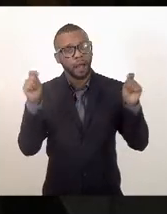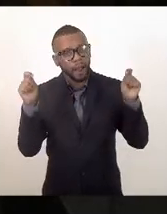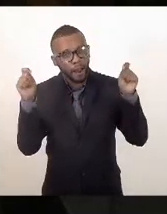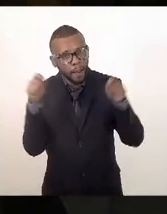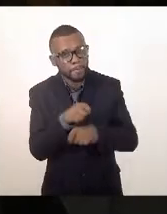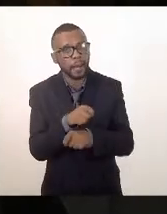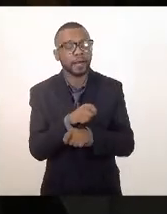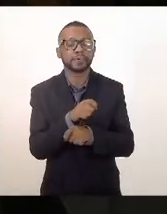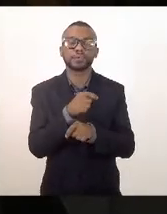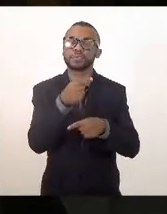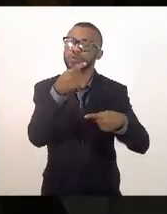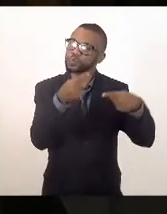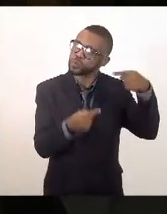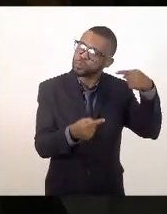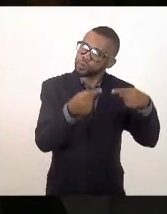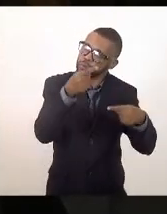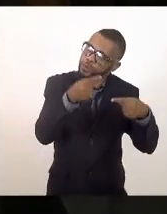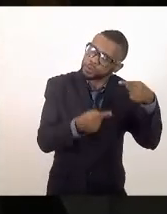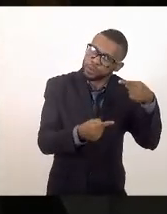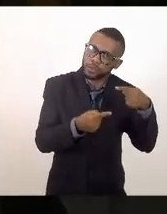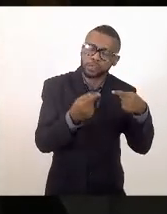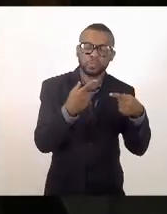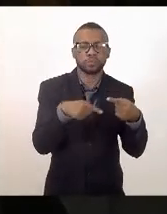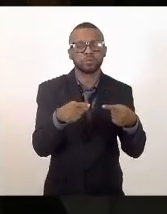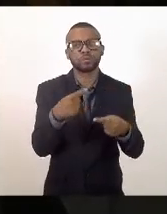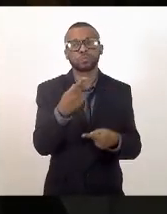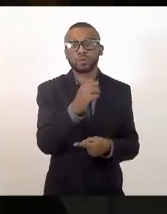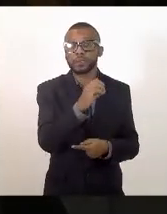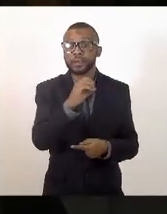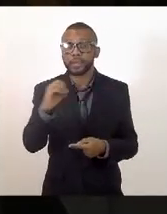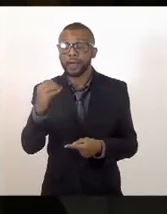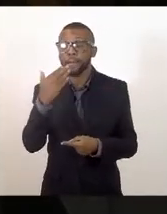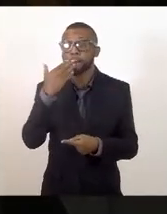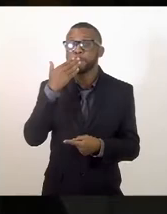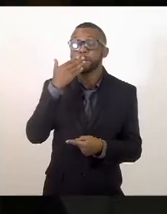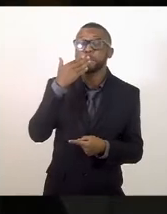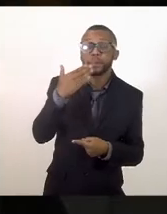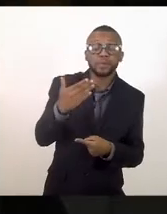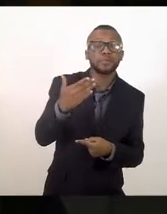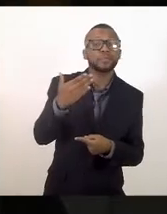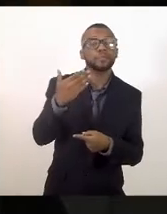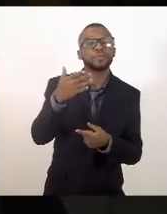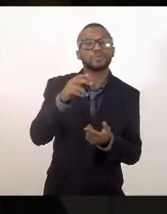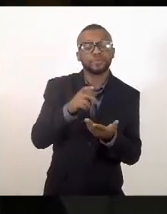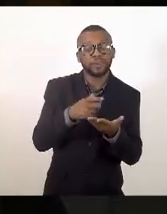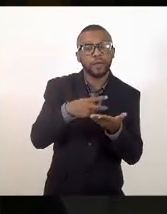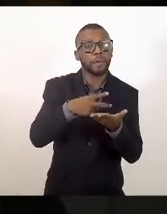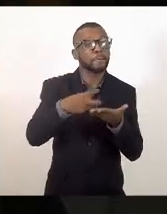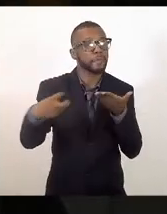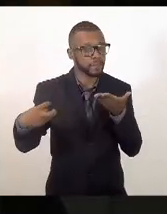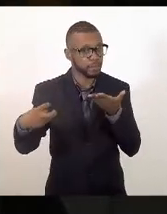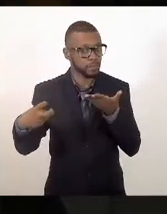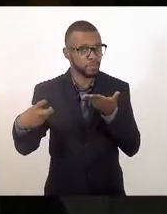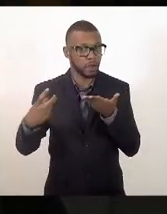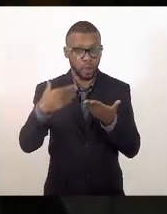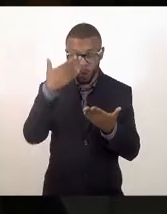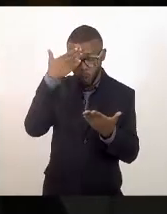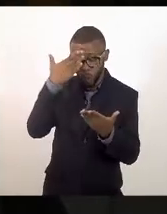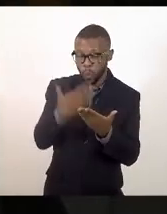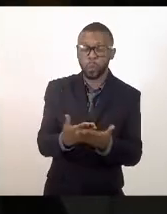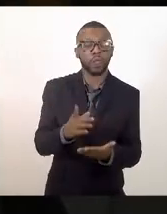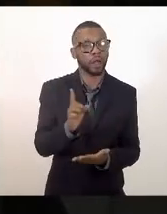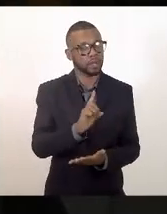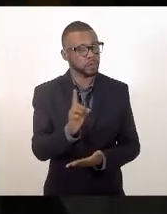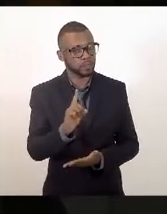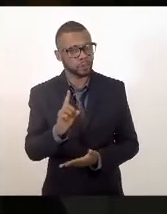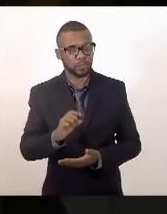de pautar um dos 100 pedidos de impeachment. Eu não acredito. Eu